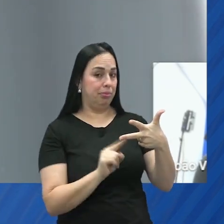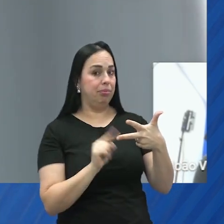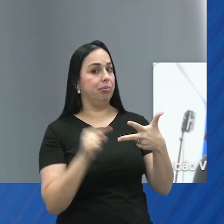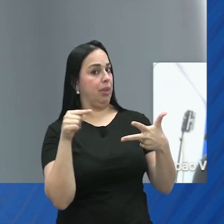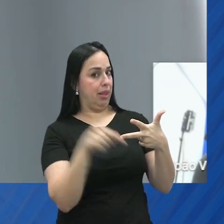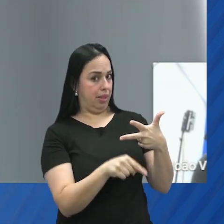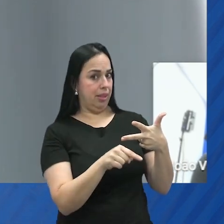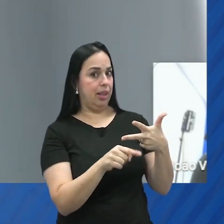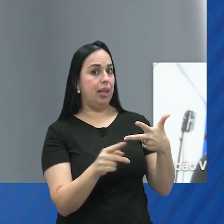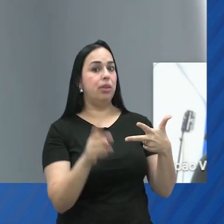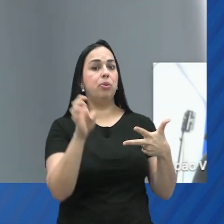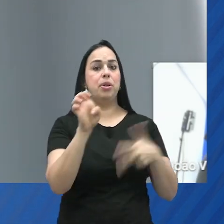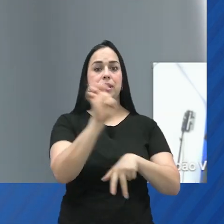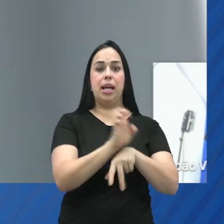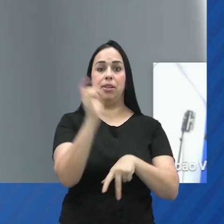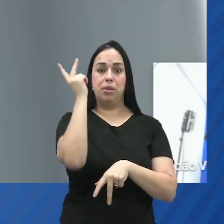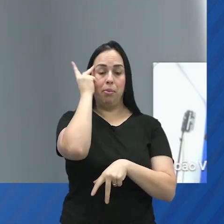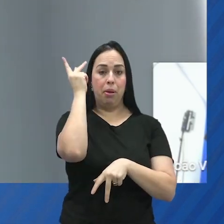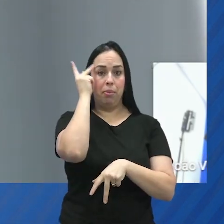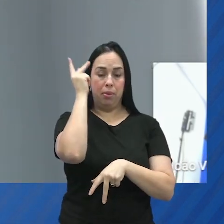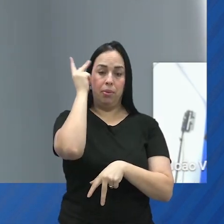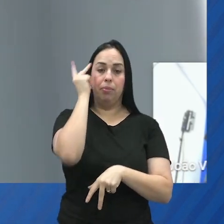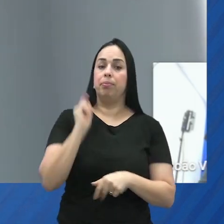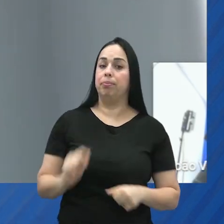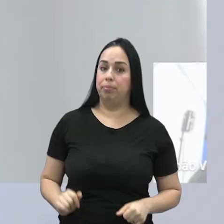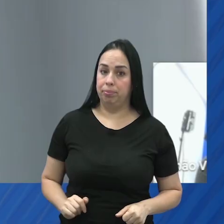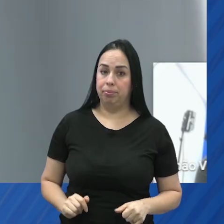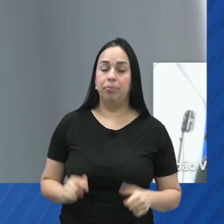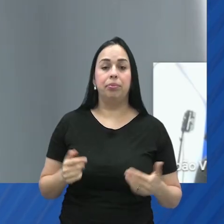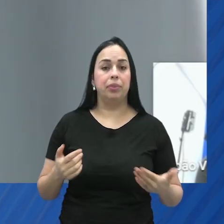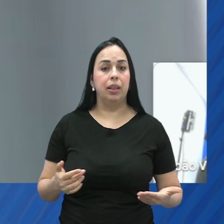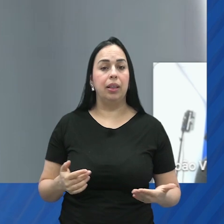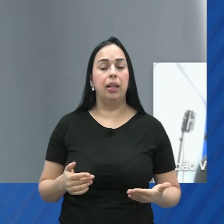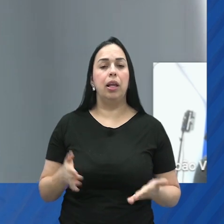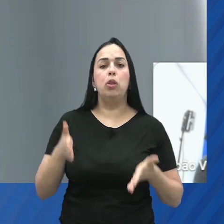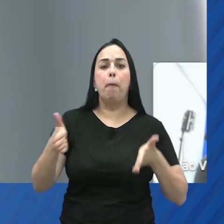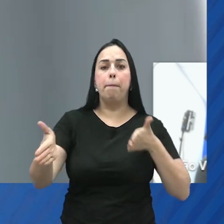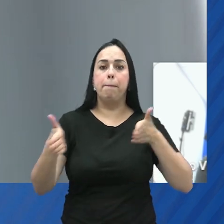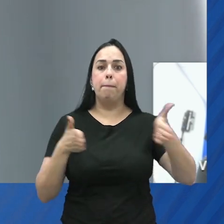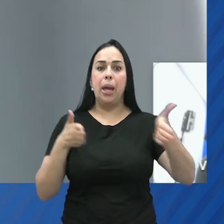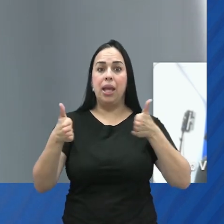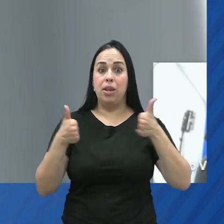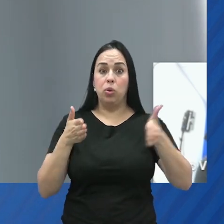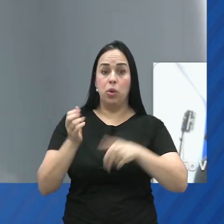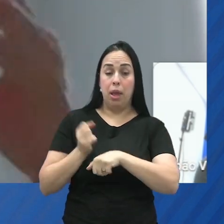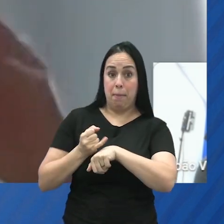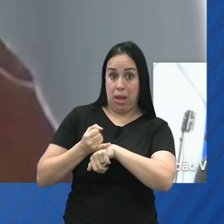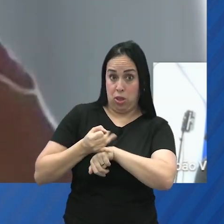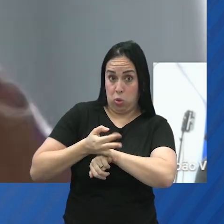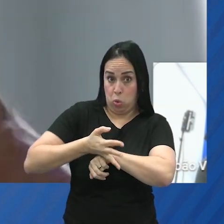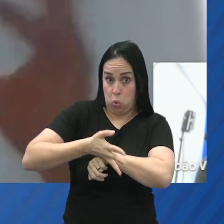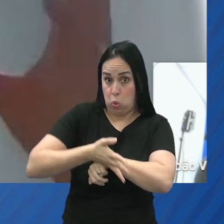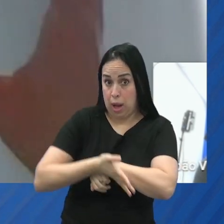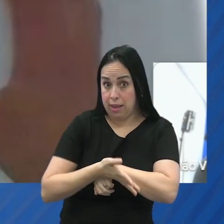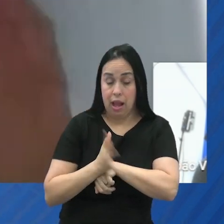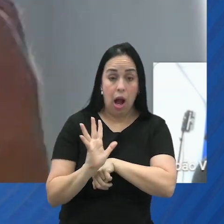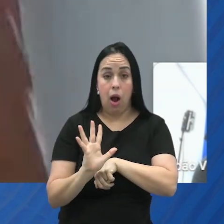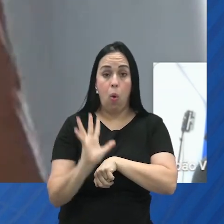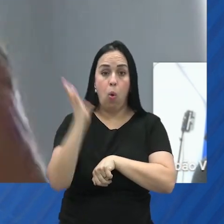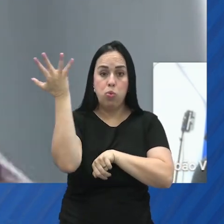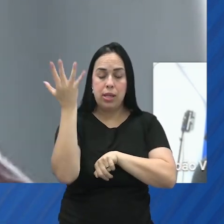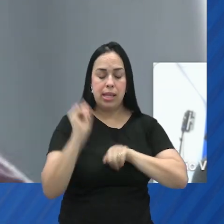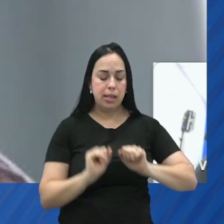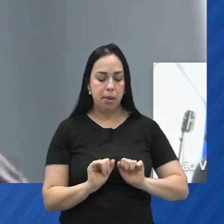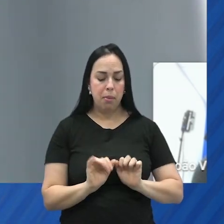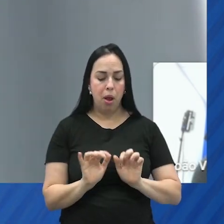e um aqui na cidade de São Paulo, que é a Marginal Tietê. Durante a madrugada, os poluentes tendem a ficar